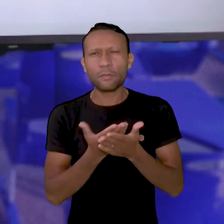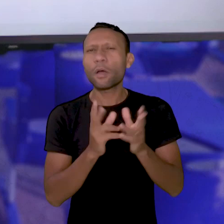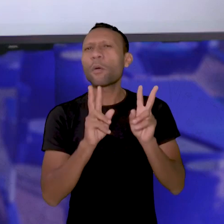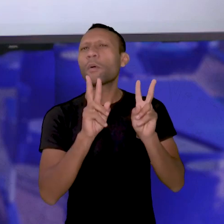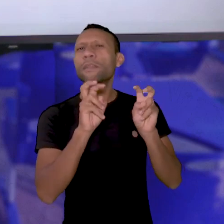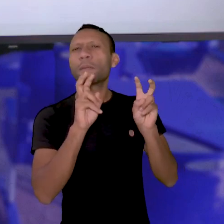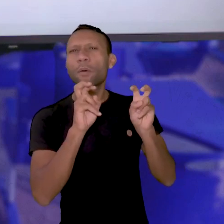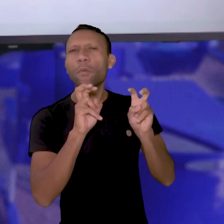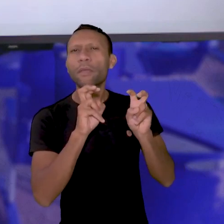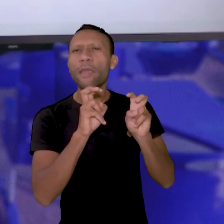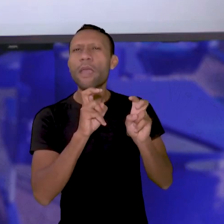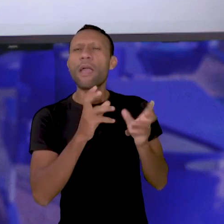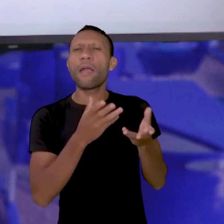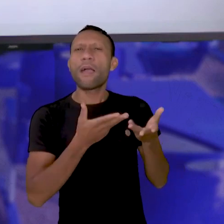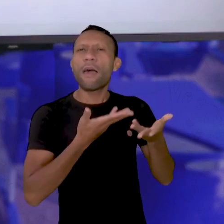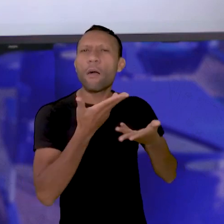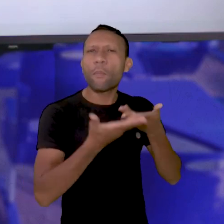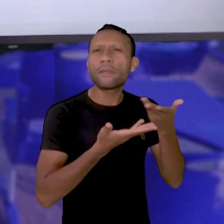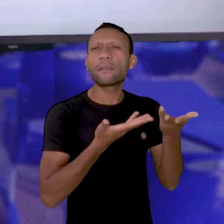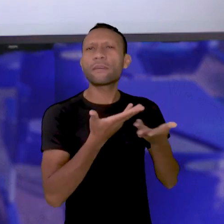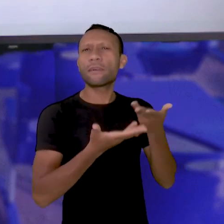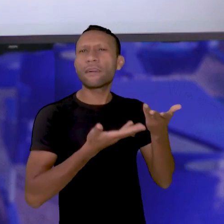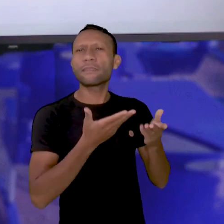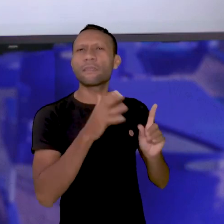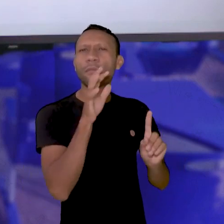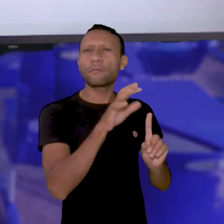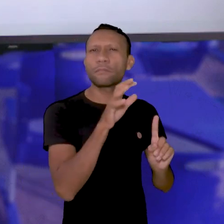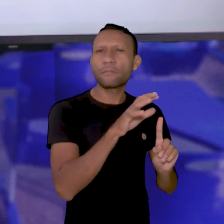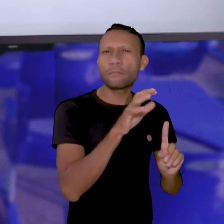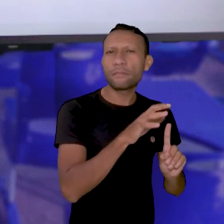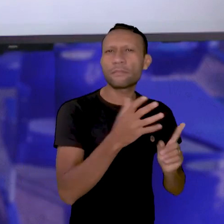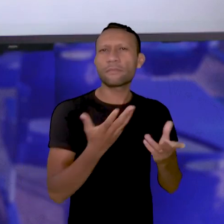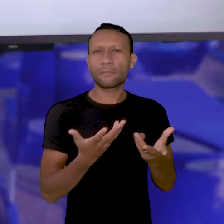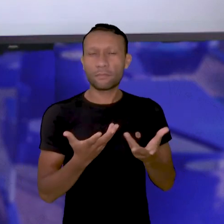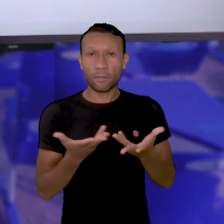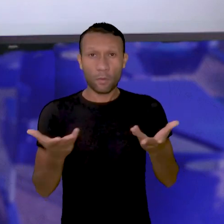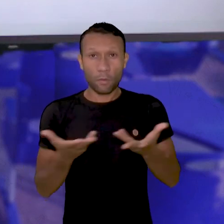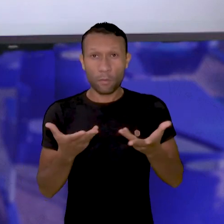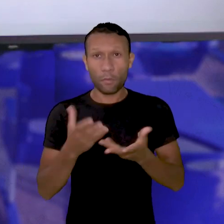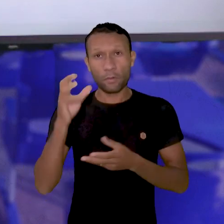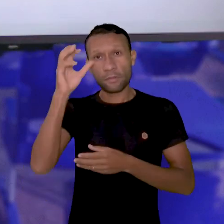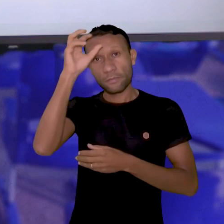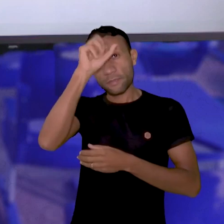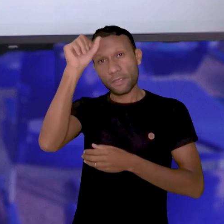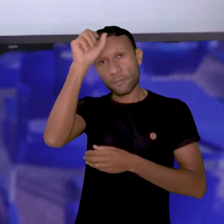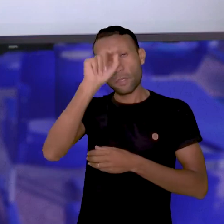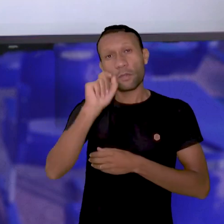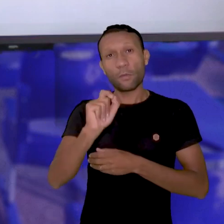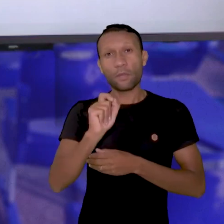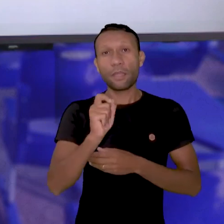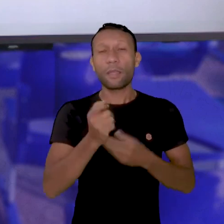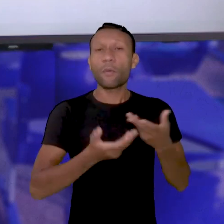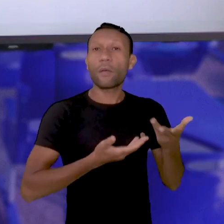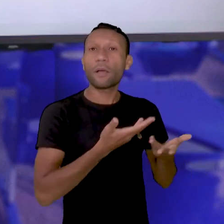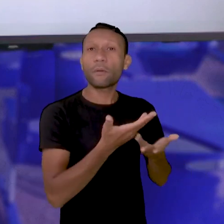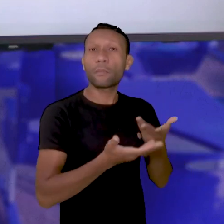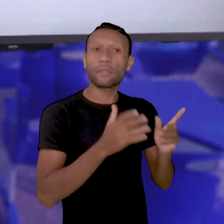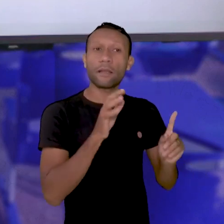do argumento, do recurso de persuasão, né? Hoje a gente vai ver a questão do recurso